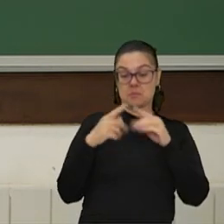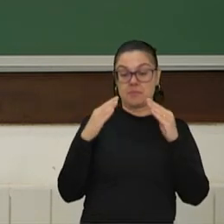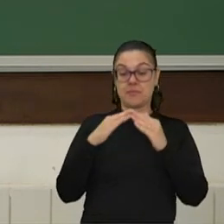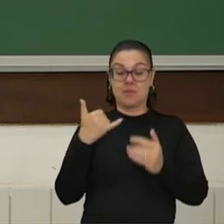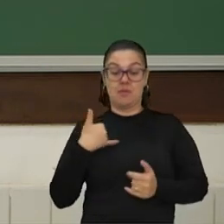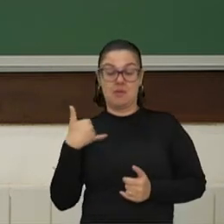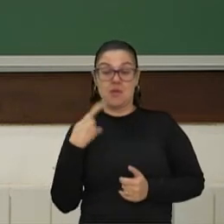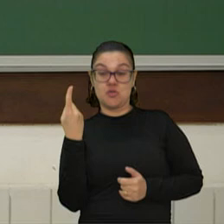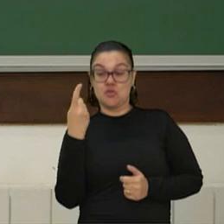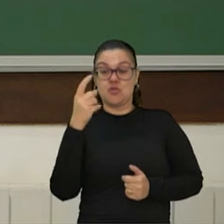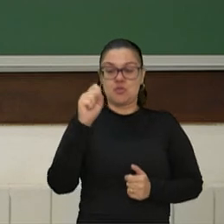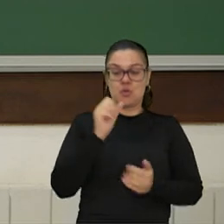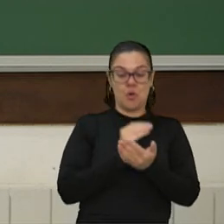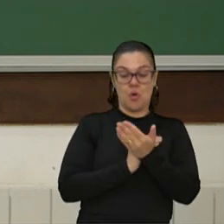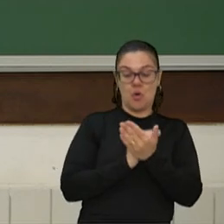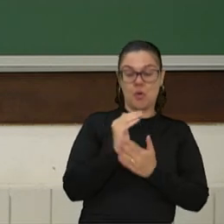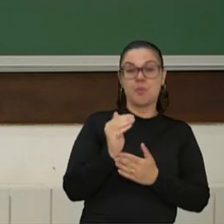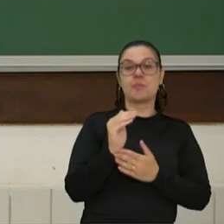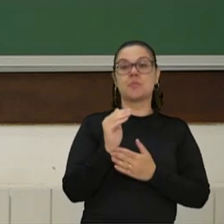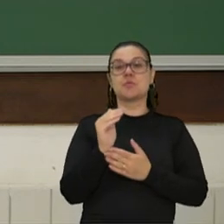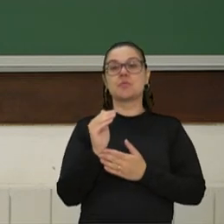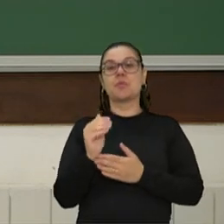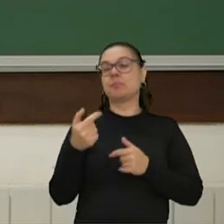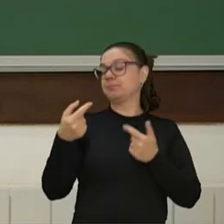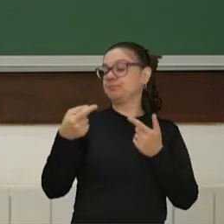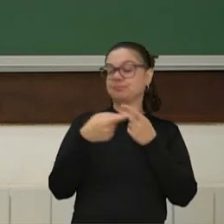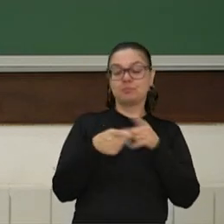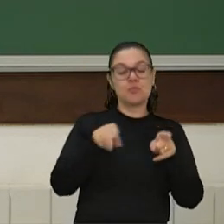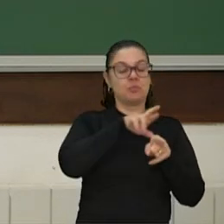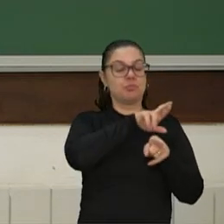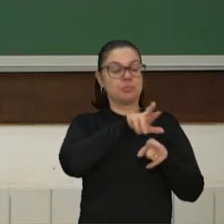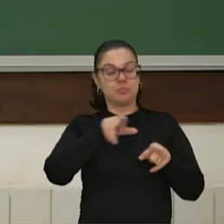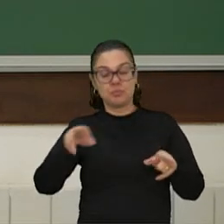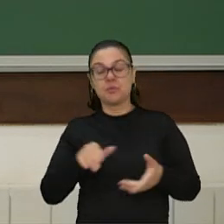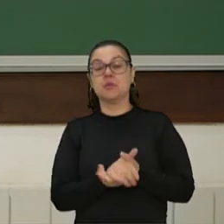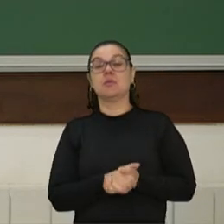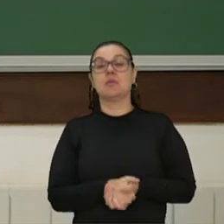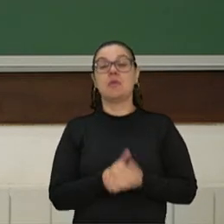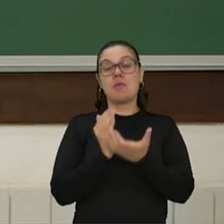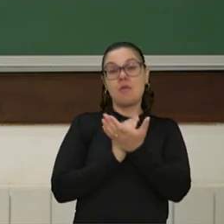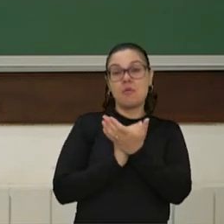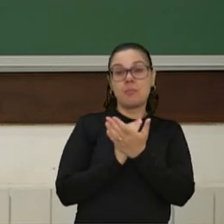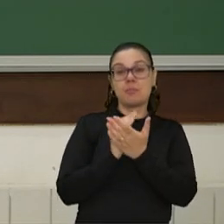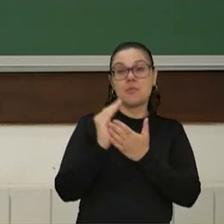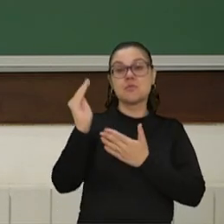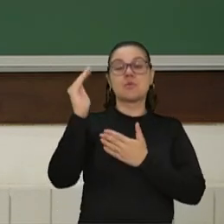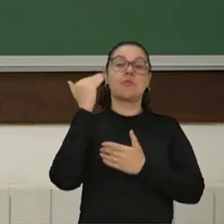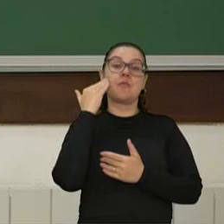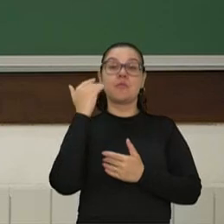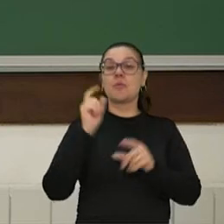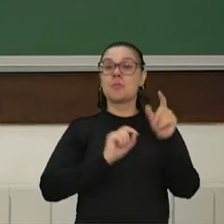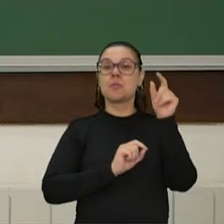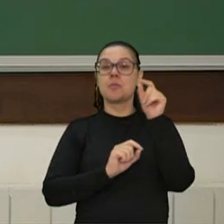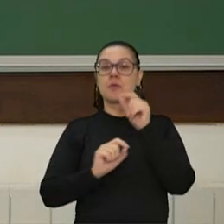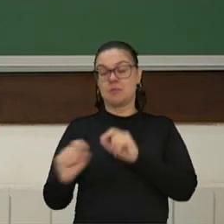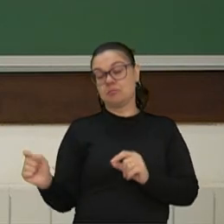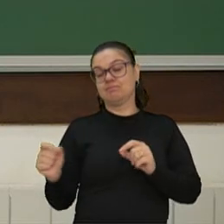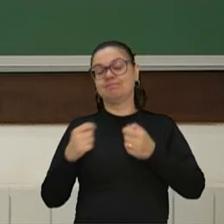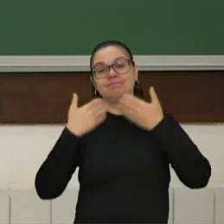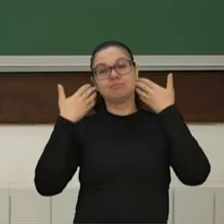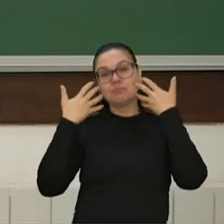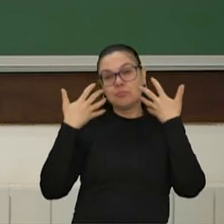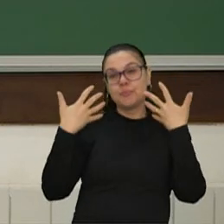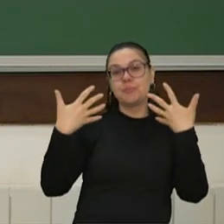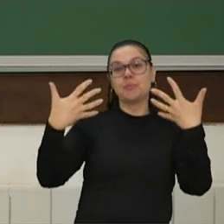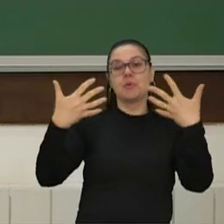ela começou a cantar músicas seculares, né, vários tipos de música, e aí ela começou a ser famosa também e teve a